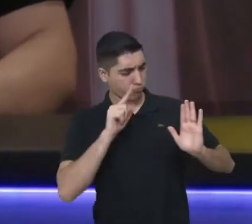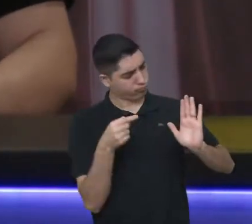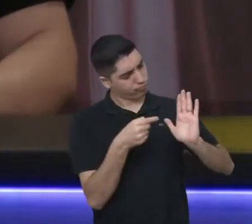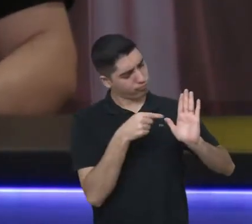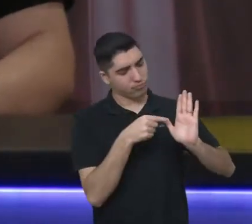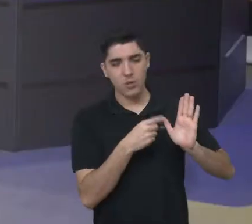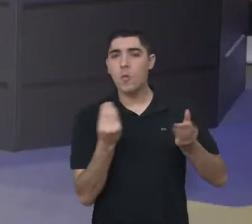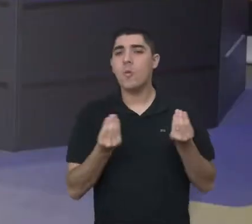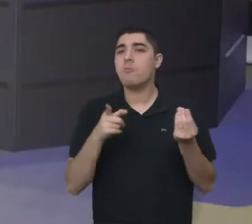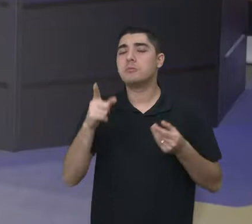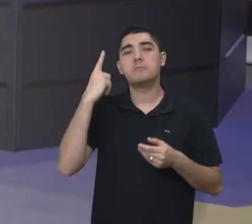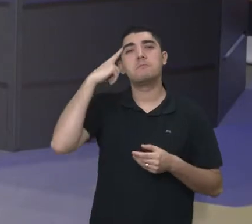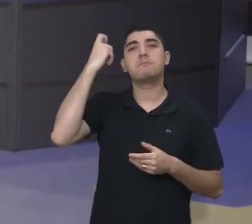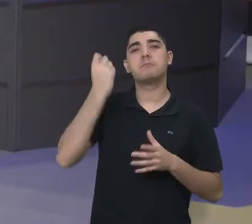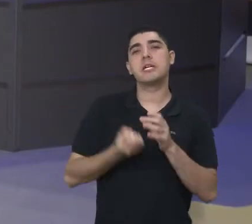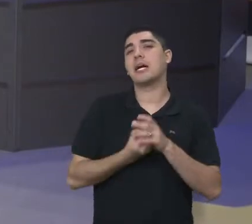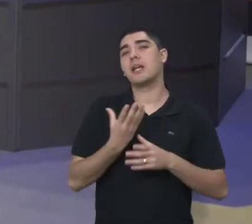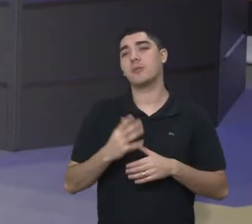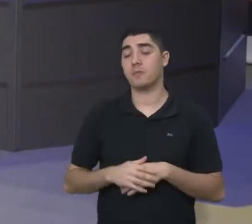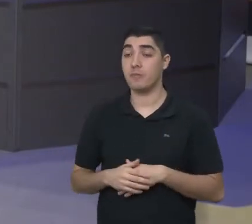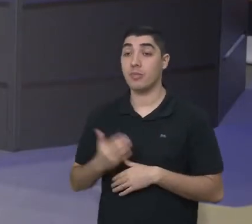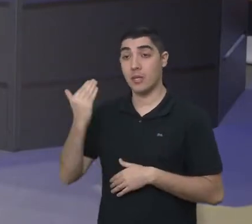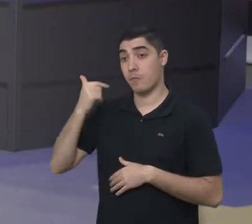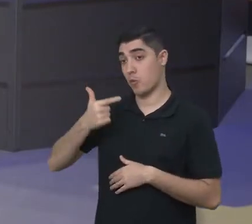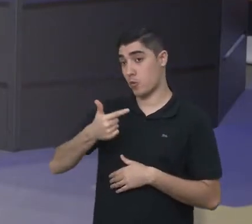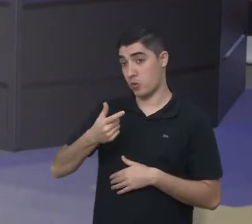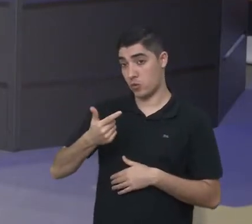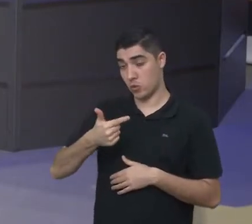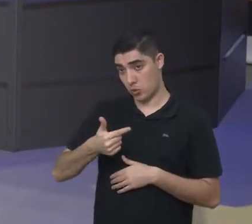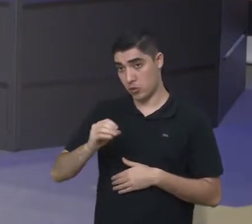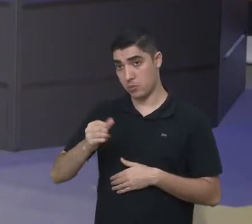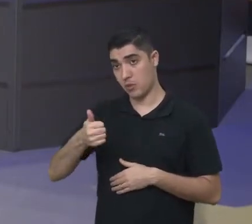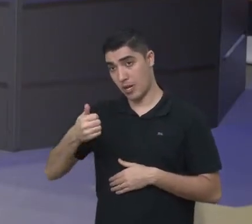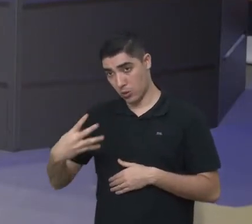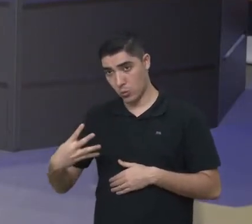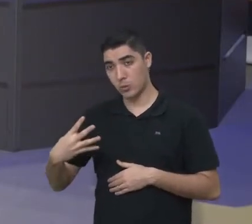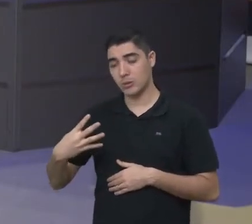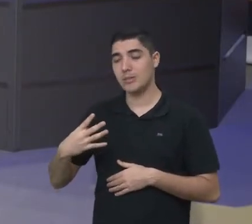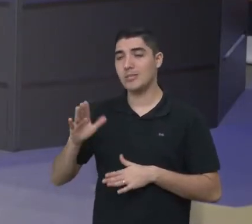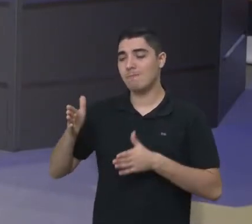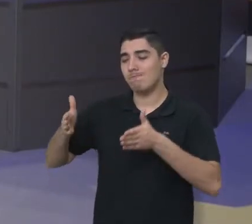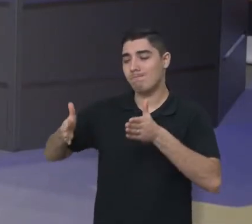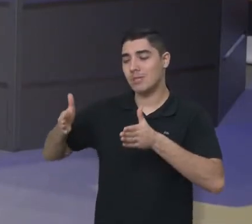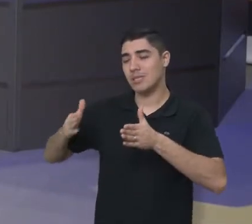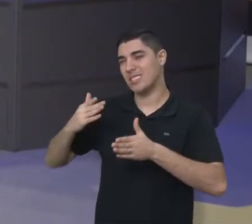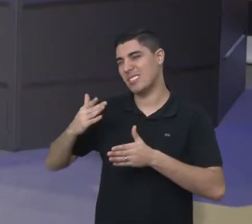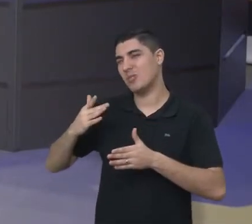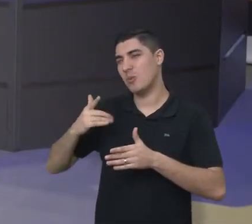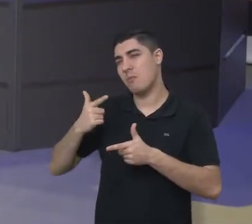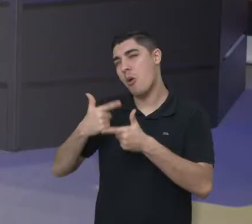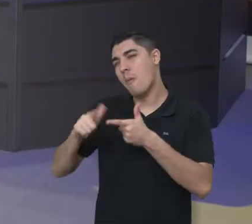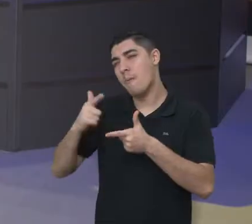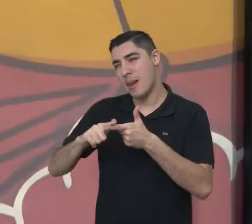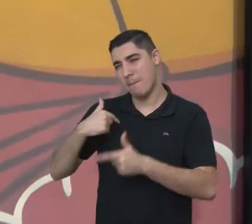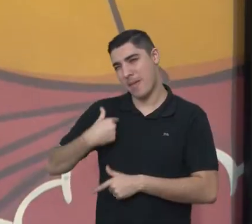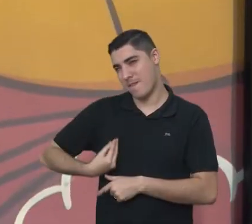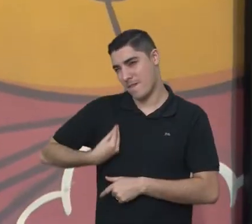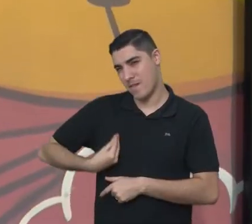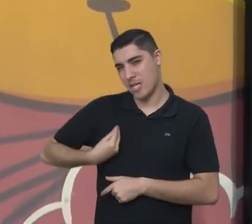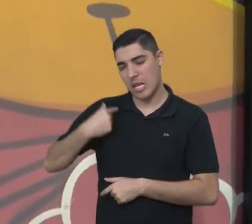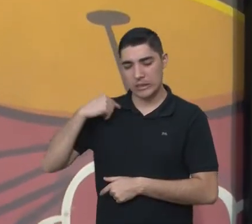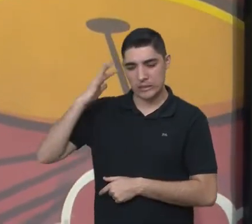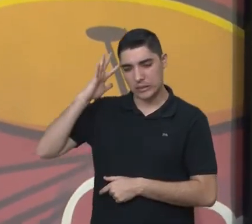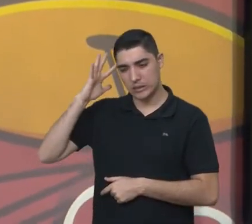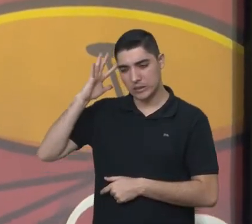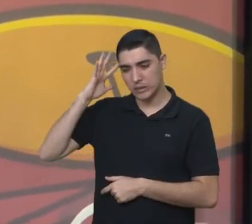isso? Em 2014 eu passei por um momento chato da minha vida aí e eu tive que, por necessidade